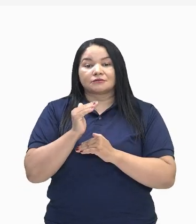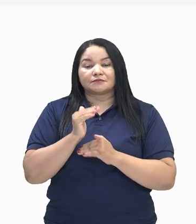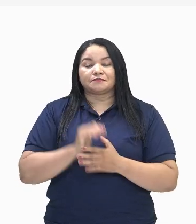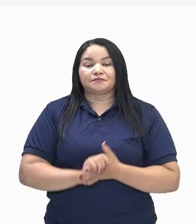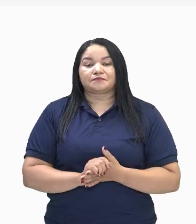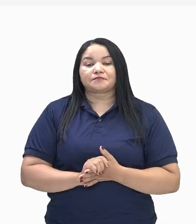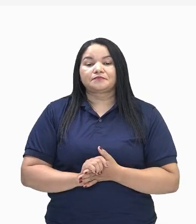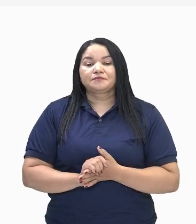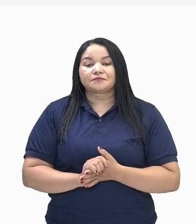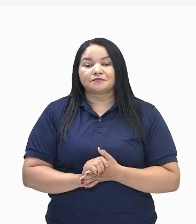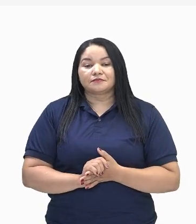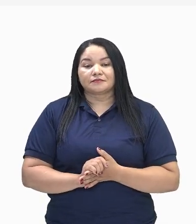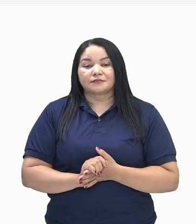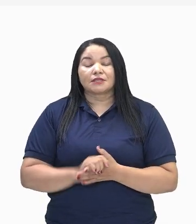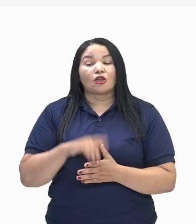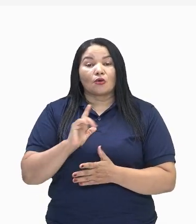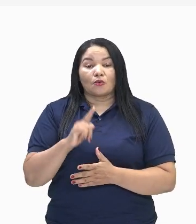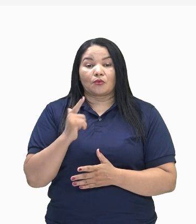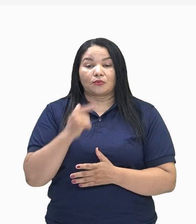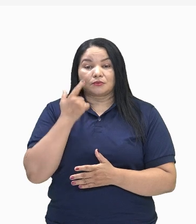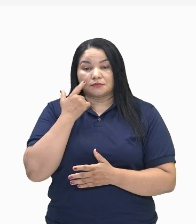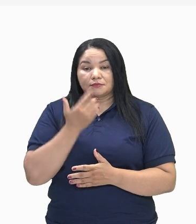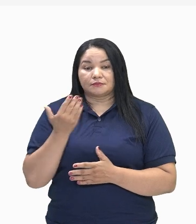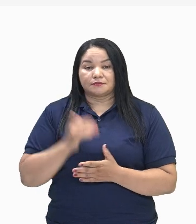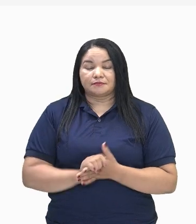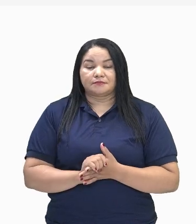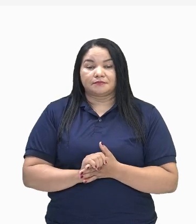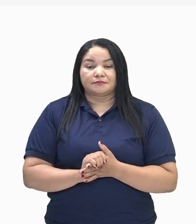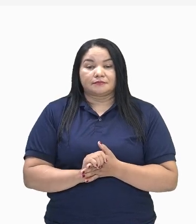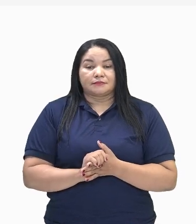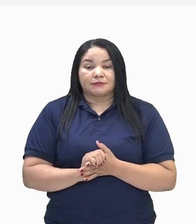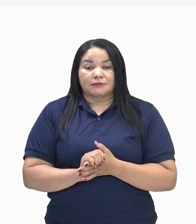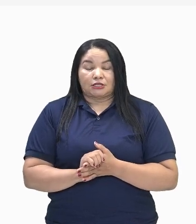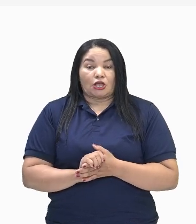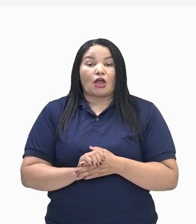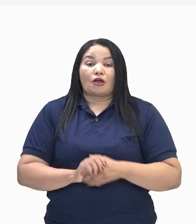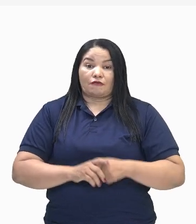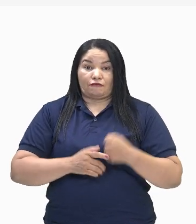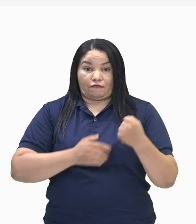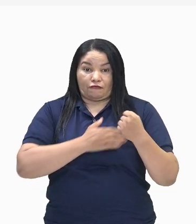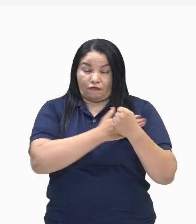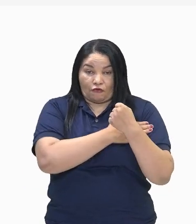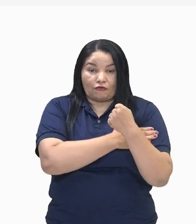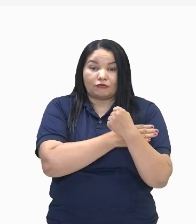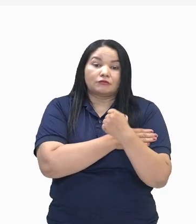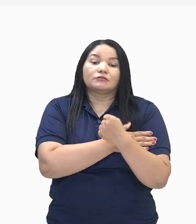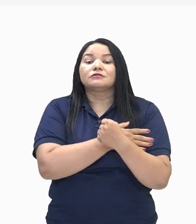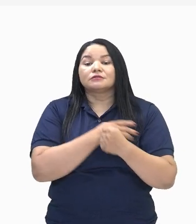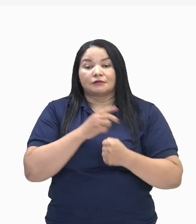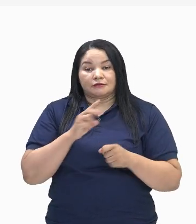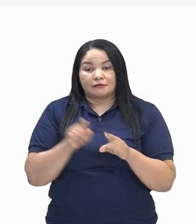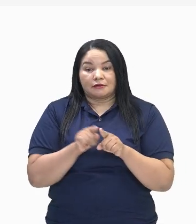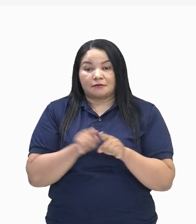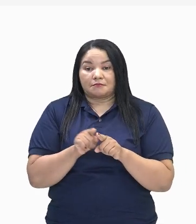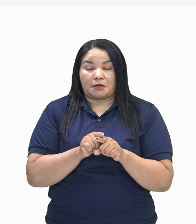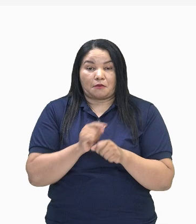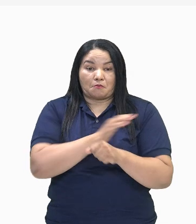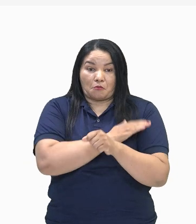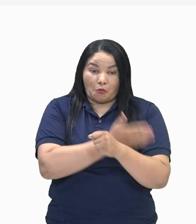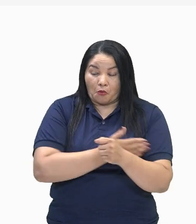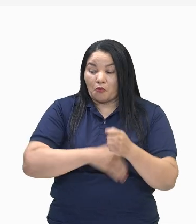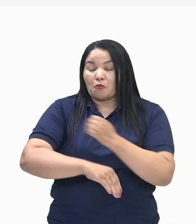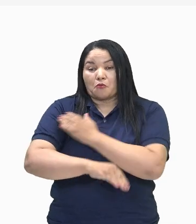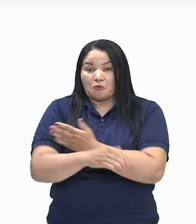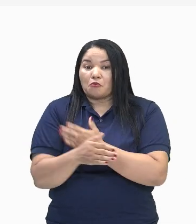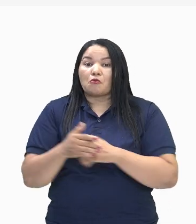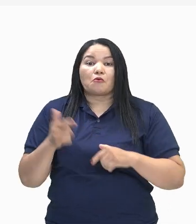tá bom? Outro benefício é o desenvolvimento da força e explosão muscular. Você vai